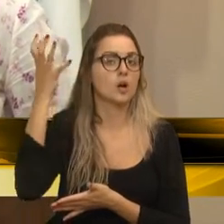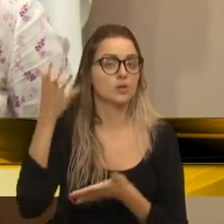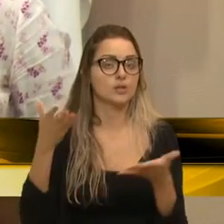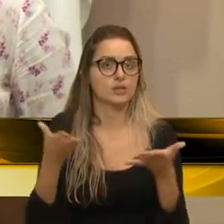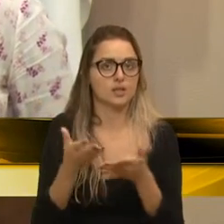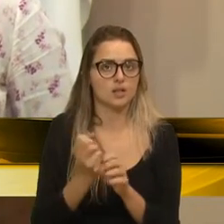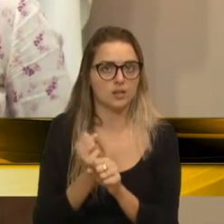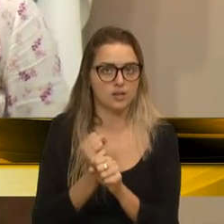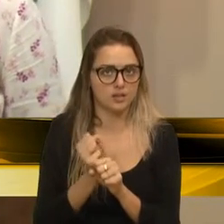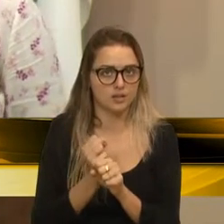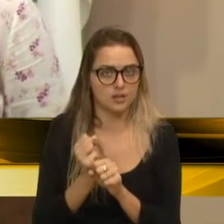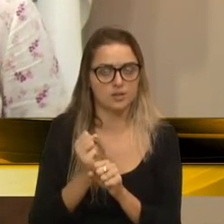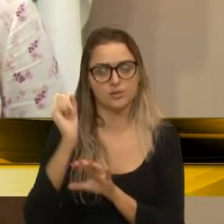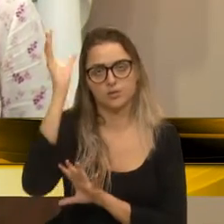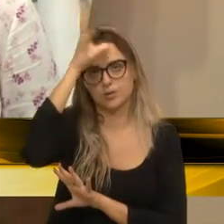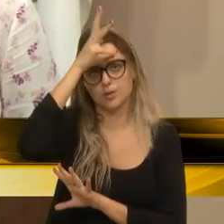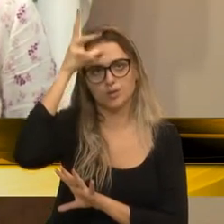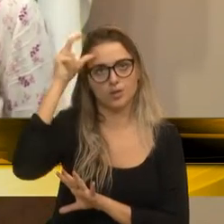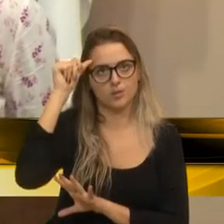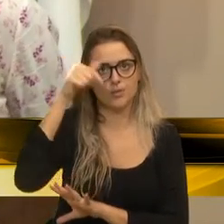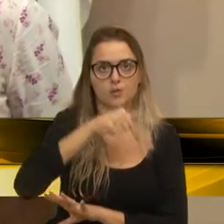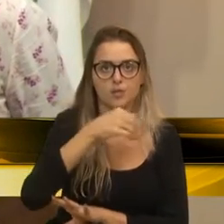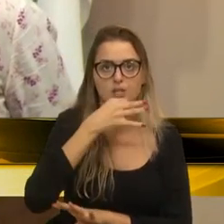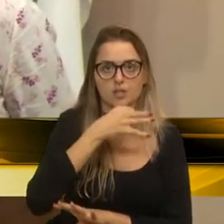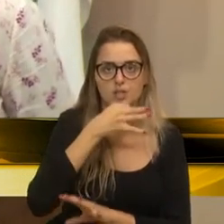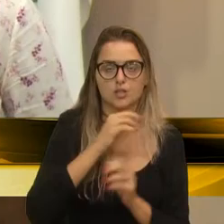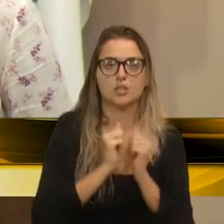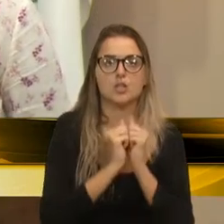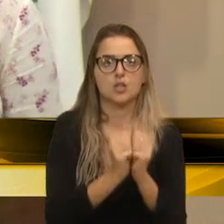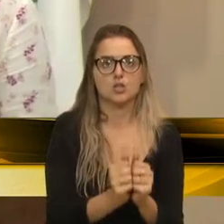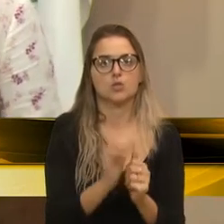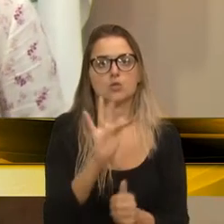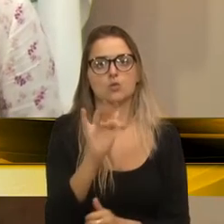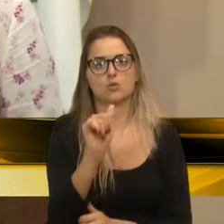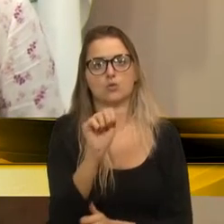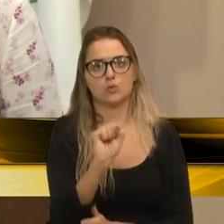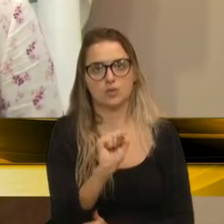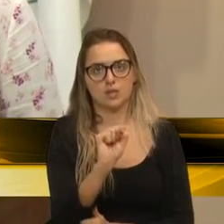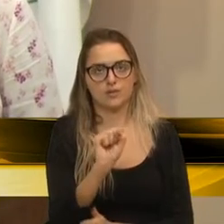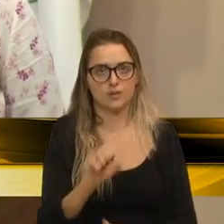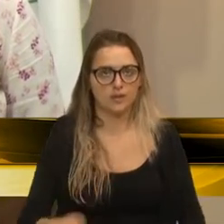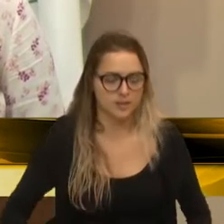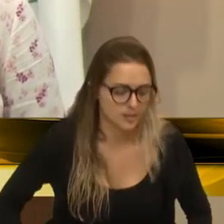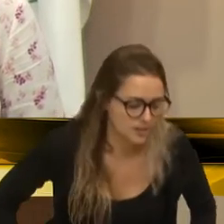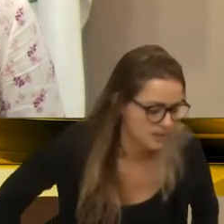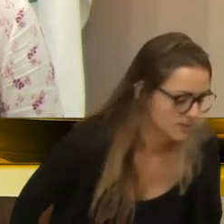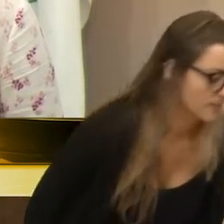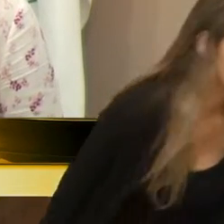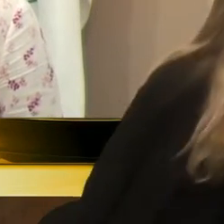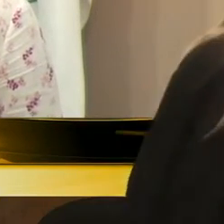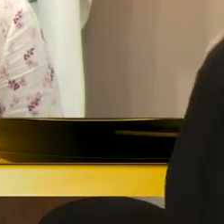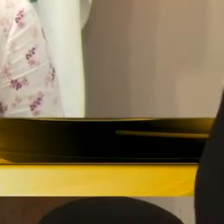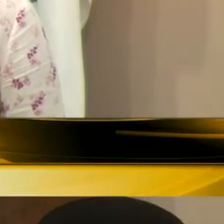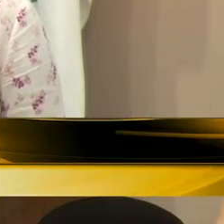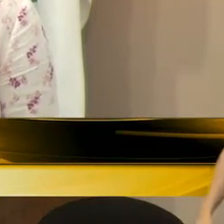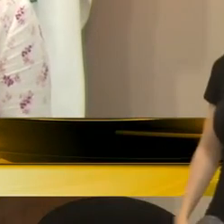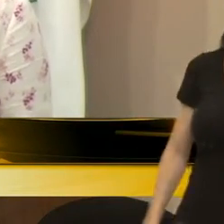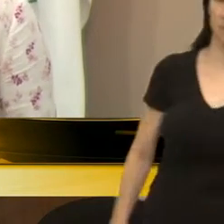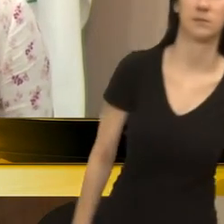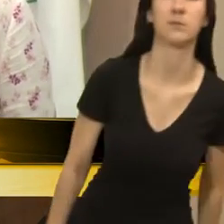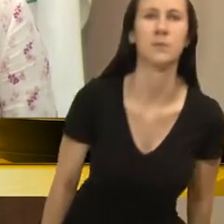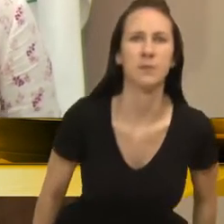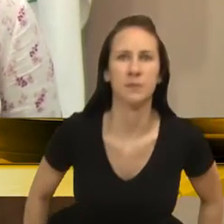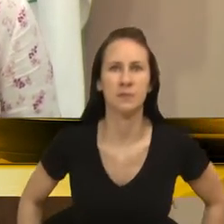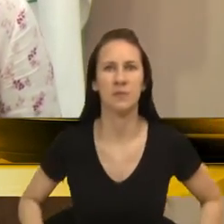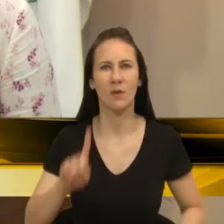ano, a Prefeitura de Caxias do Sul, através da FAS, da Fundação de Assistência Social de Caxias do Sul, decidiu